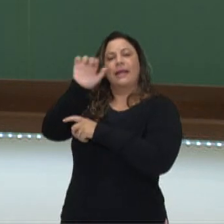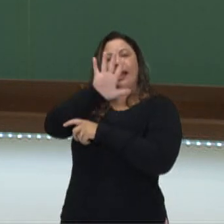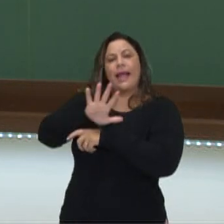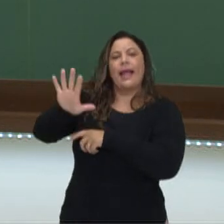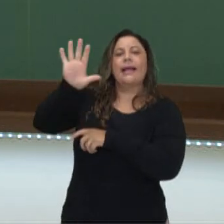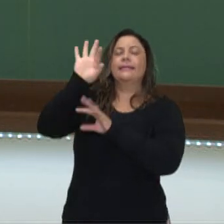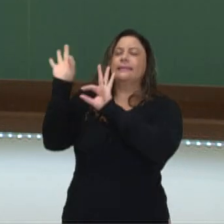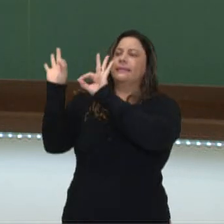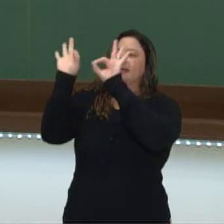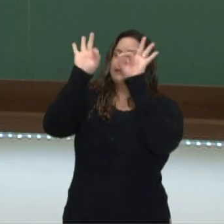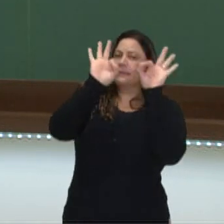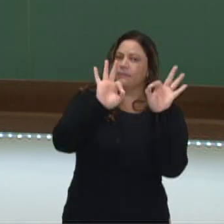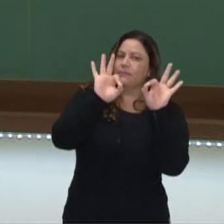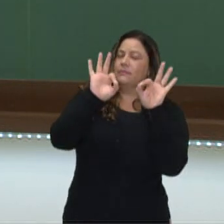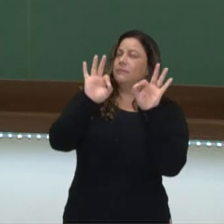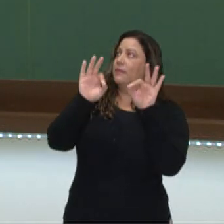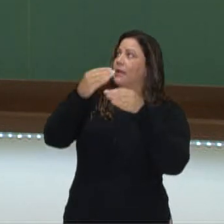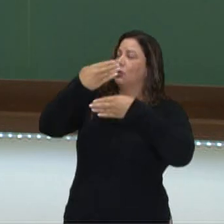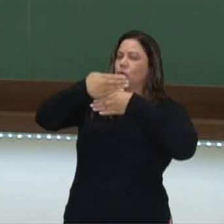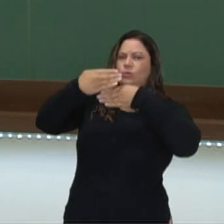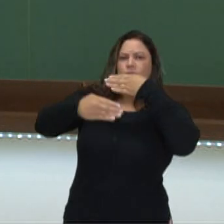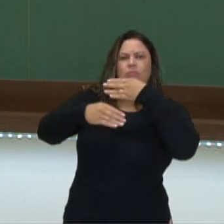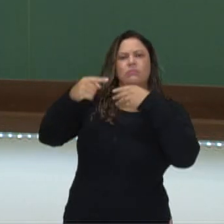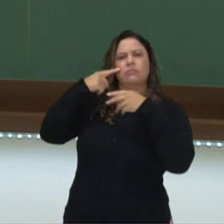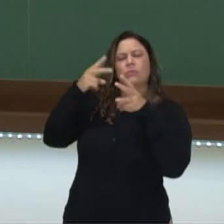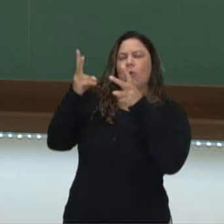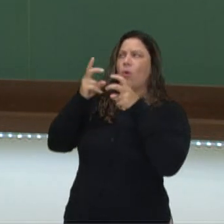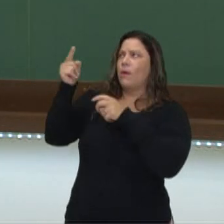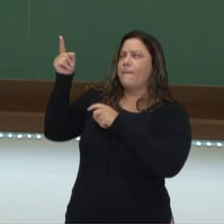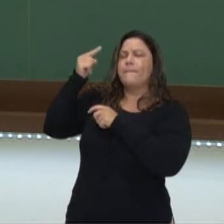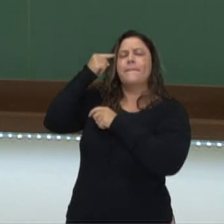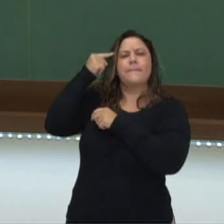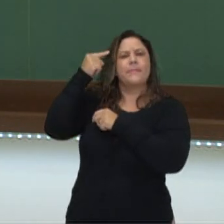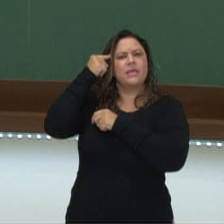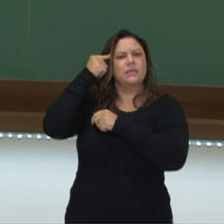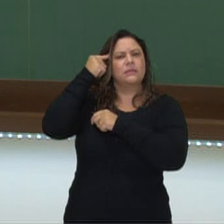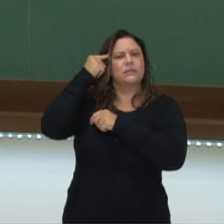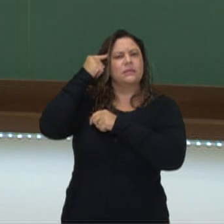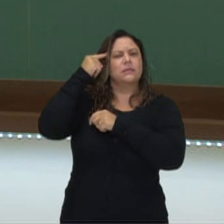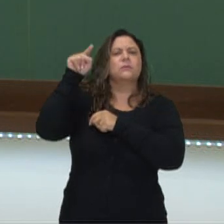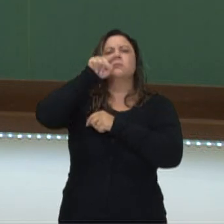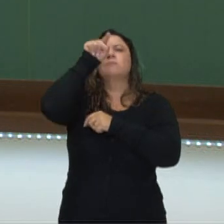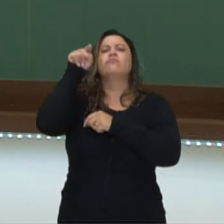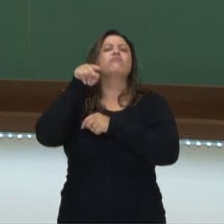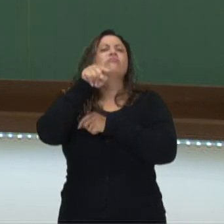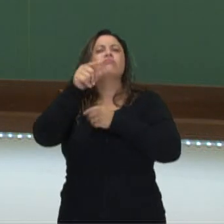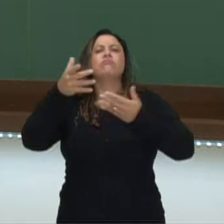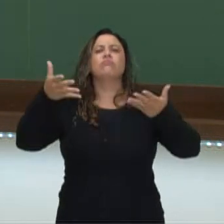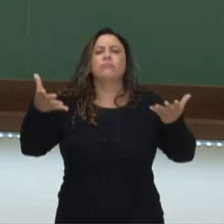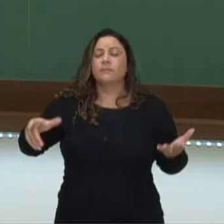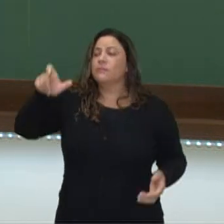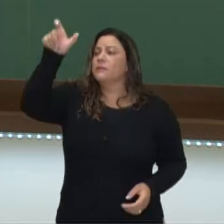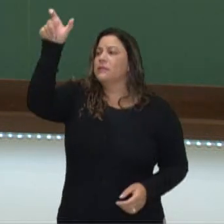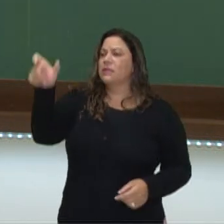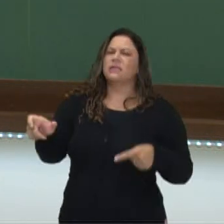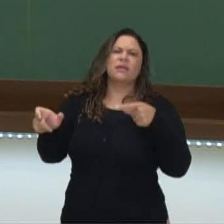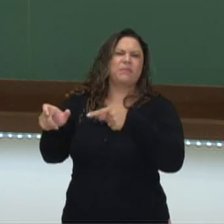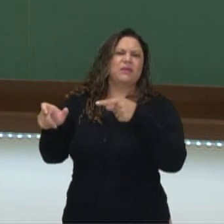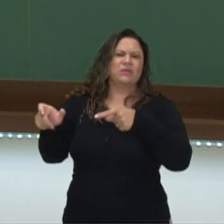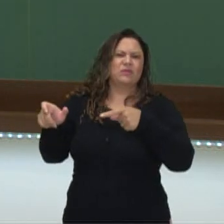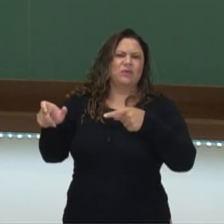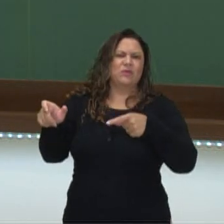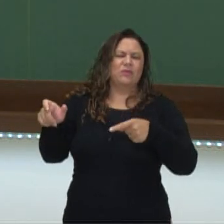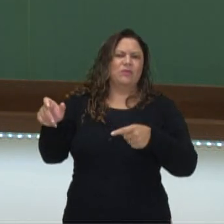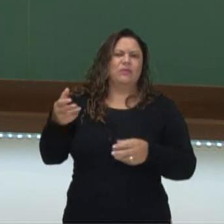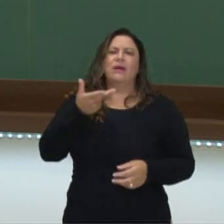gente ler o texto, eu gostaria que vocês pensassem o que será que essa pessoa vai dizer nesse